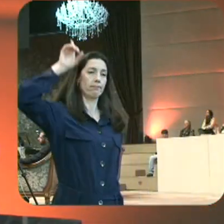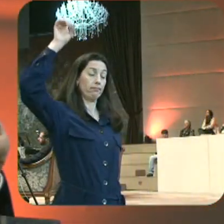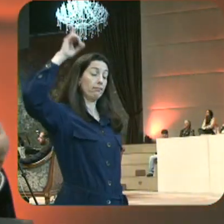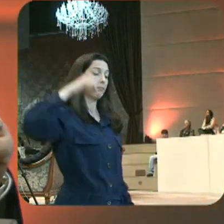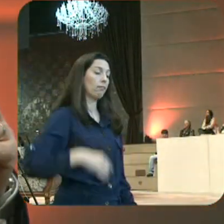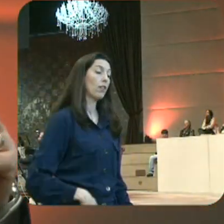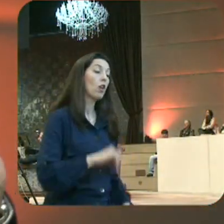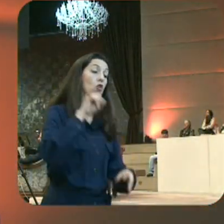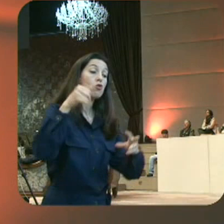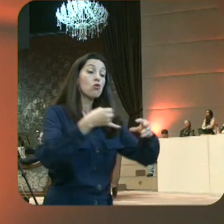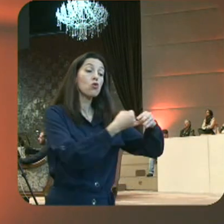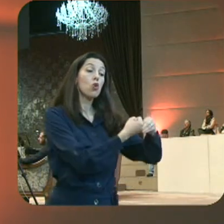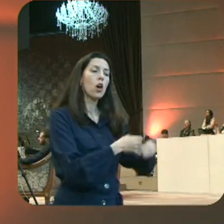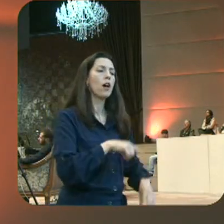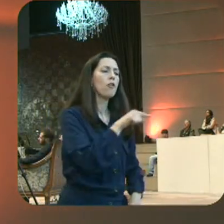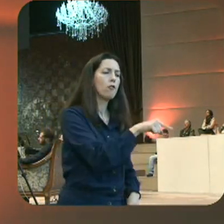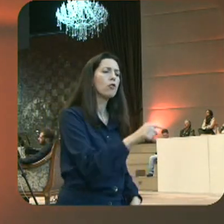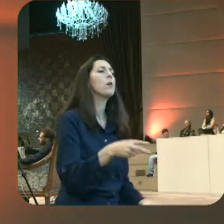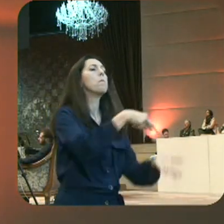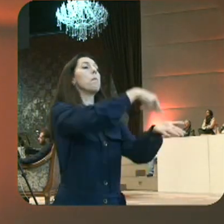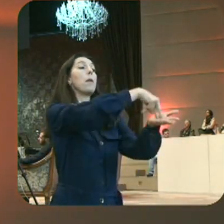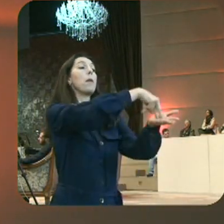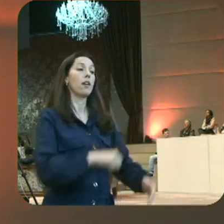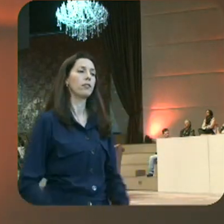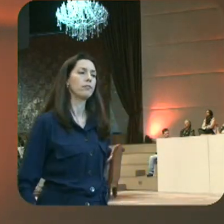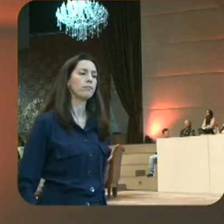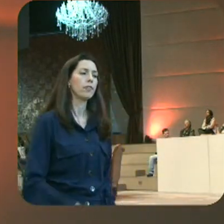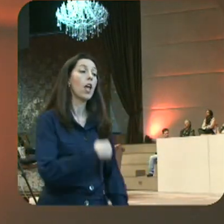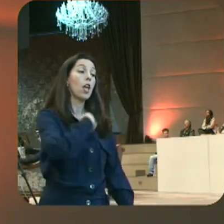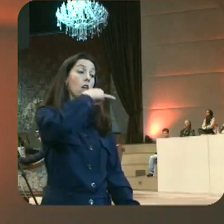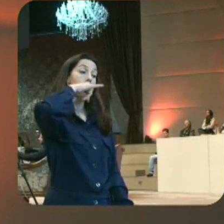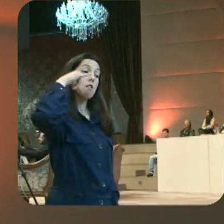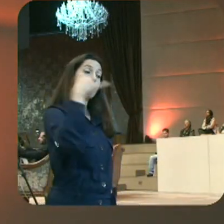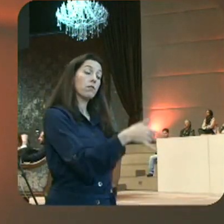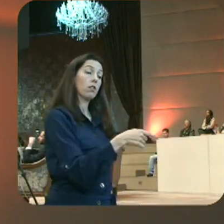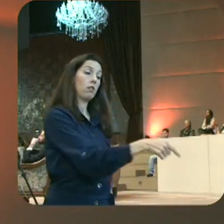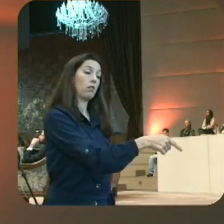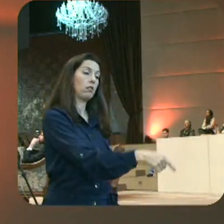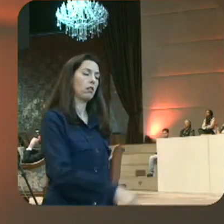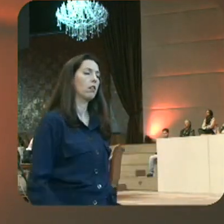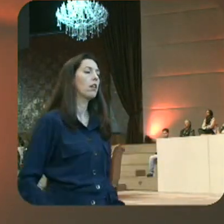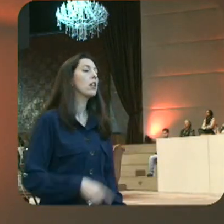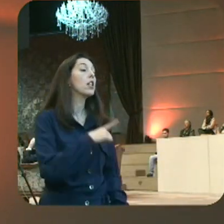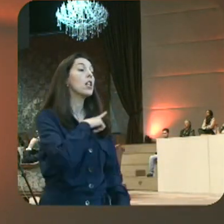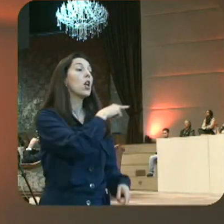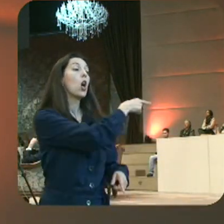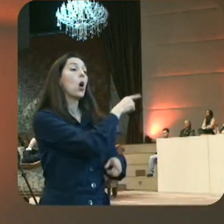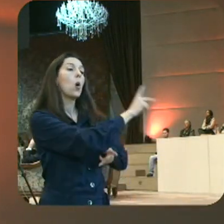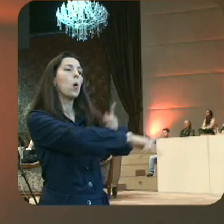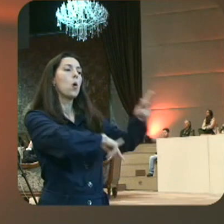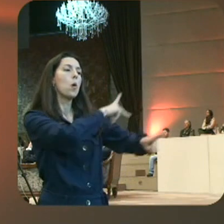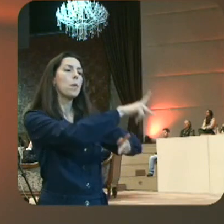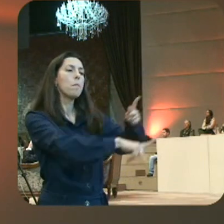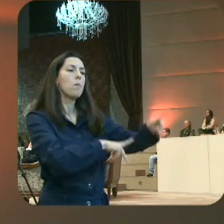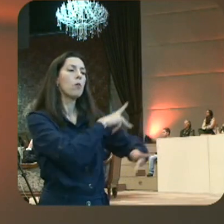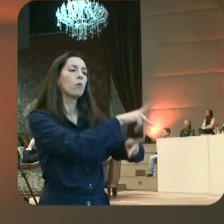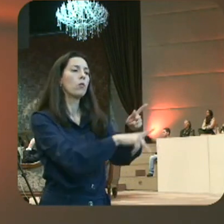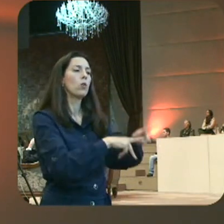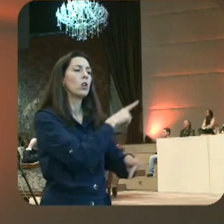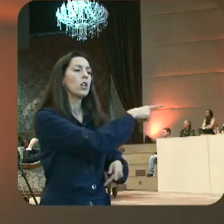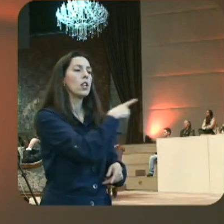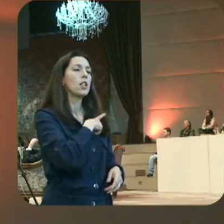Josué, levanta aí, rapaz. Quero dizer para você que o povo